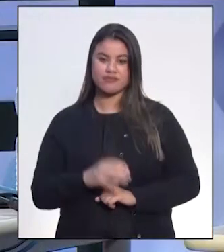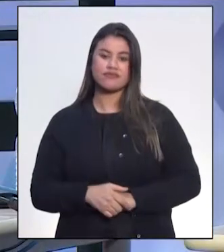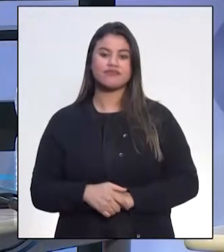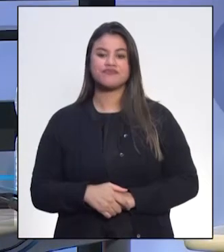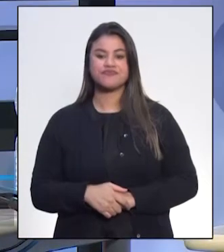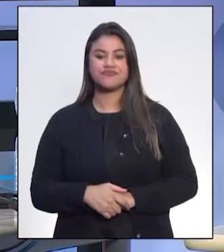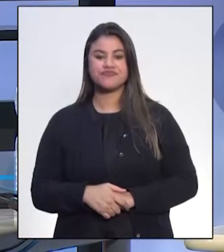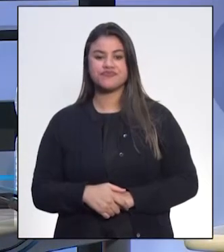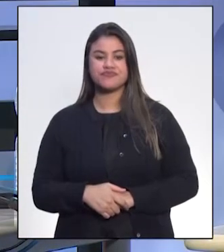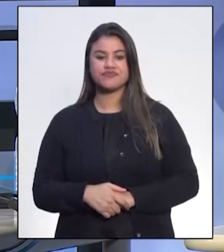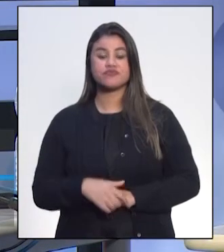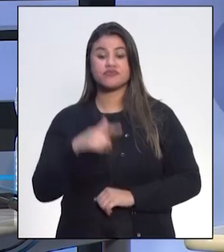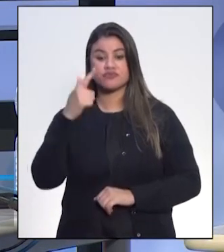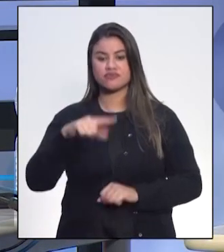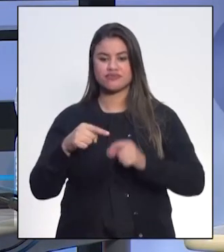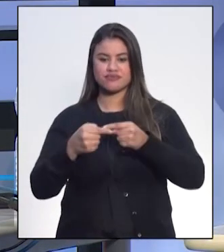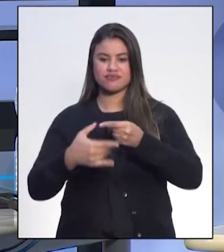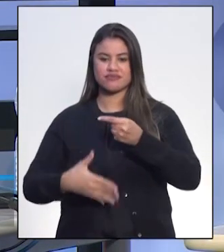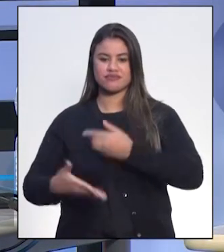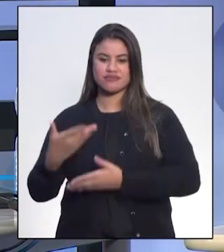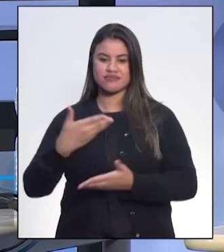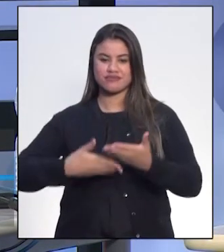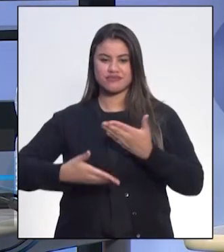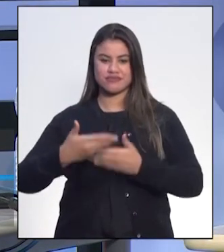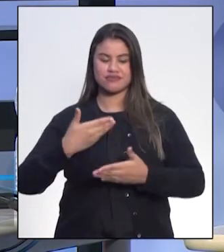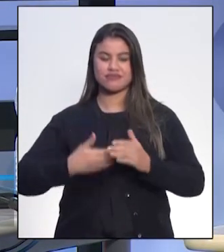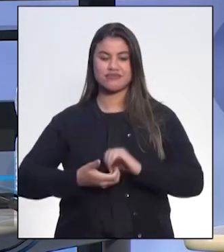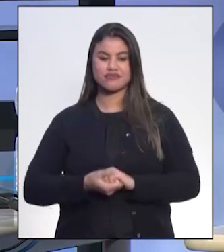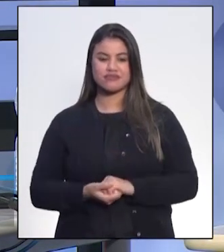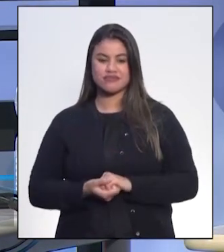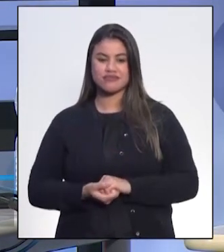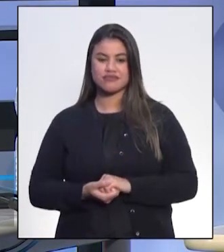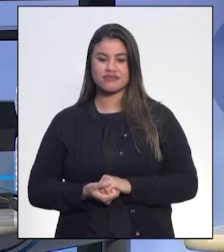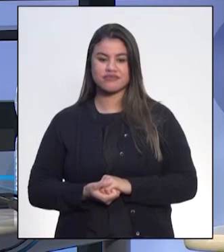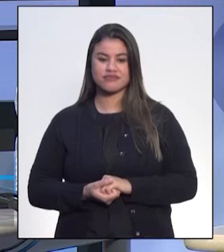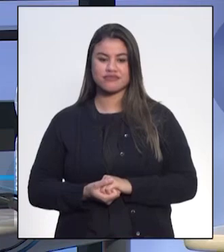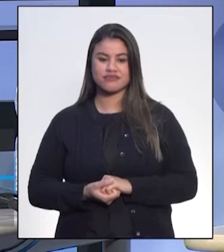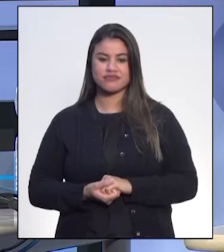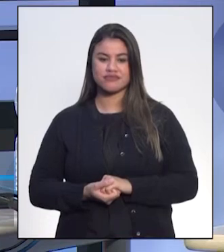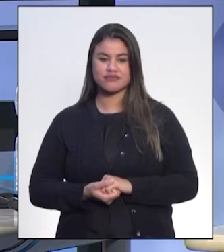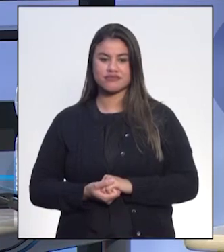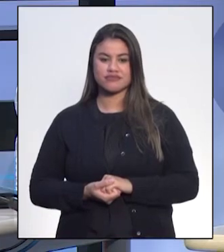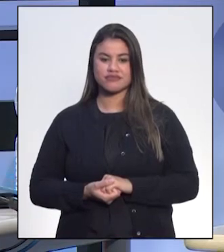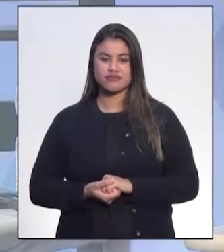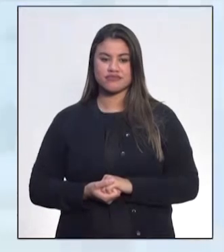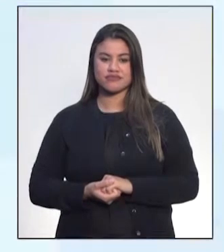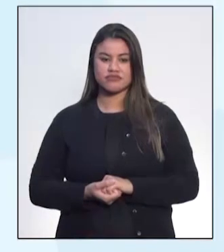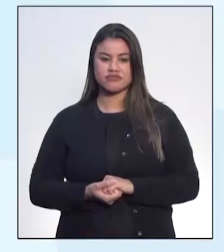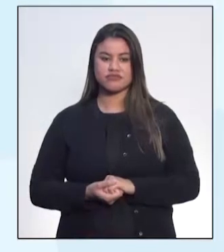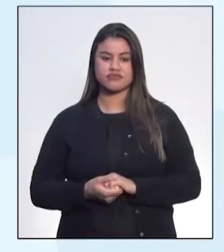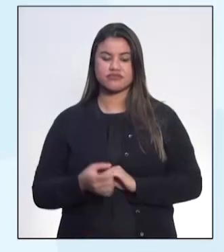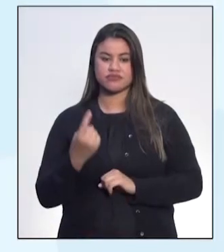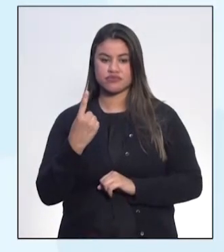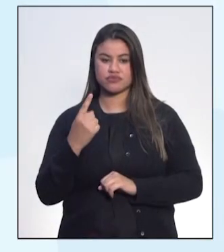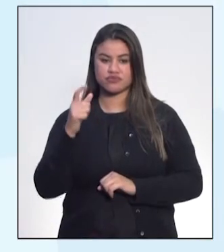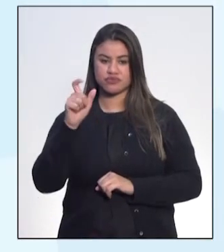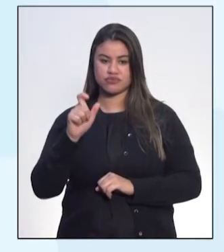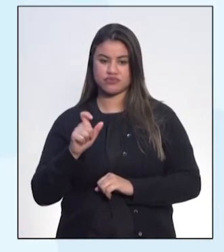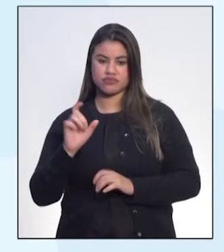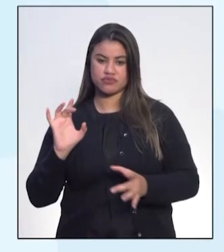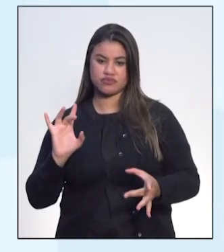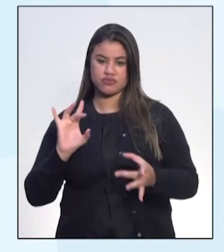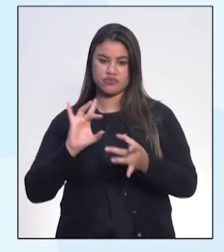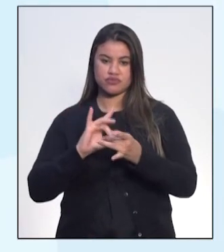Agora, eu vou ter mais uma interaçãozinha para vocês no chat, né? Aí, eu tenho um elemento X, ao se ligar a um